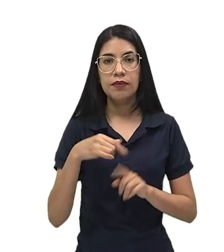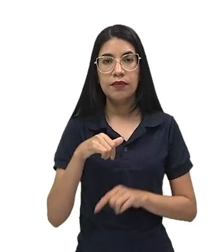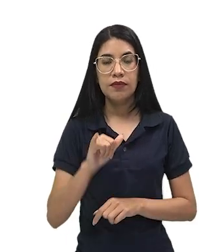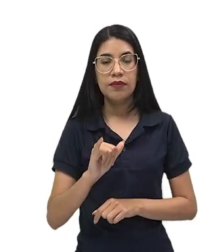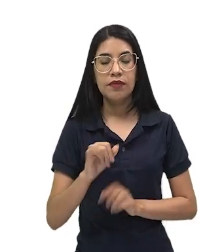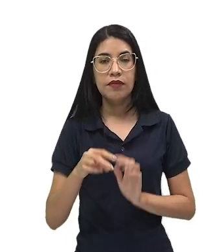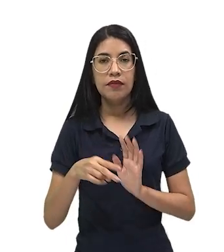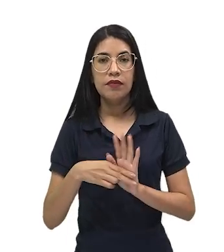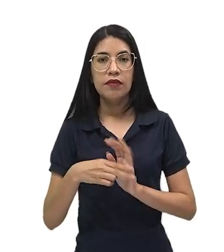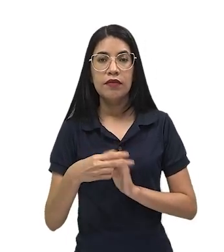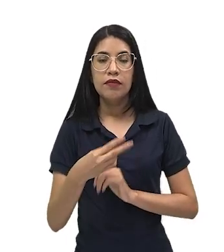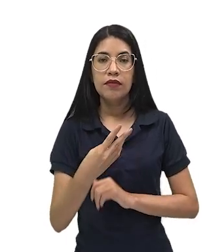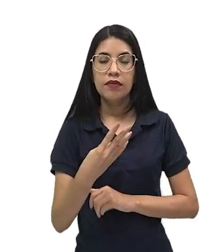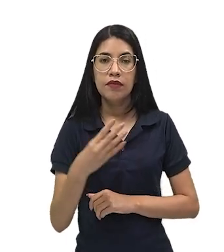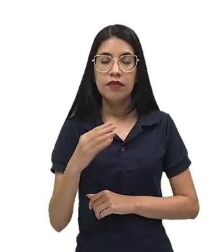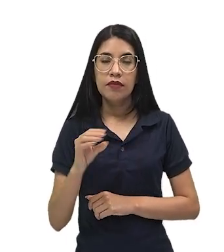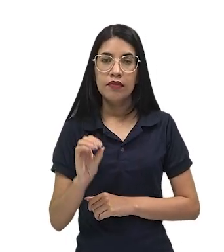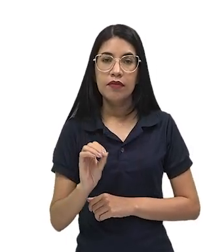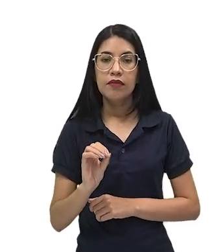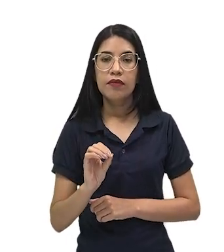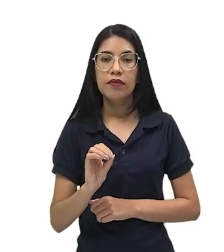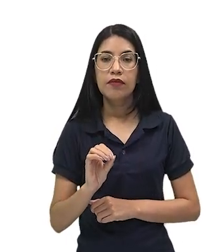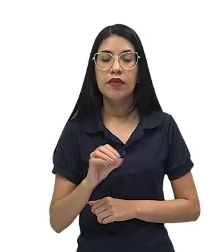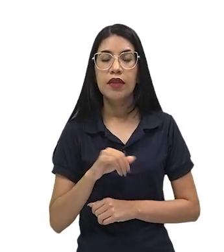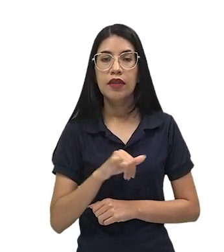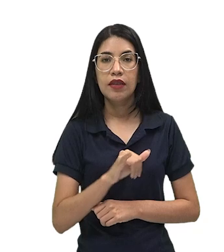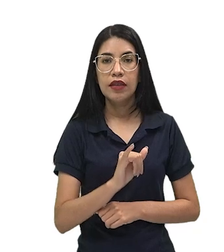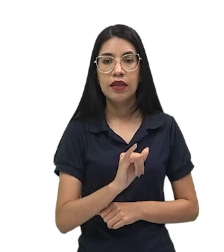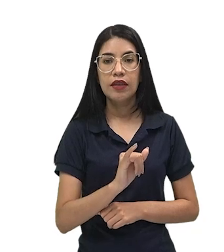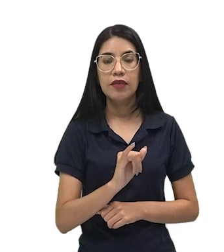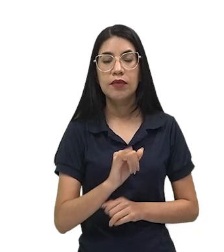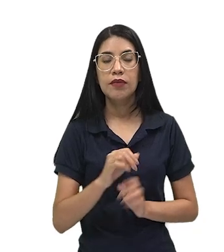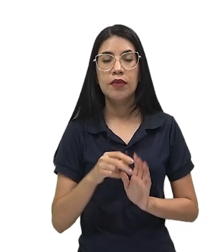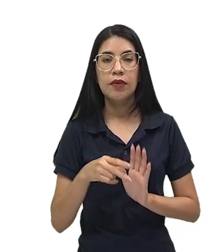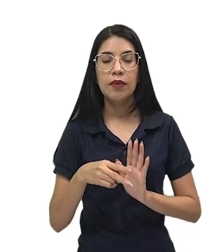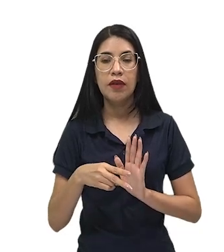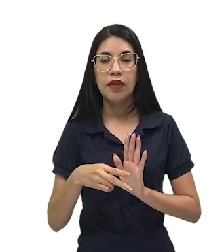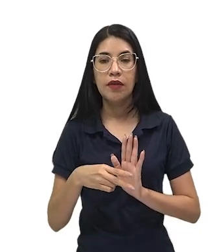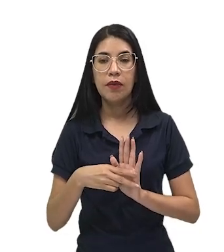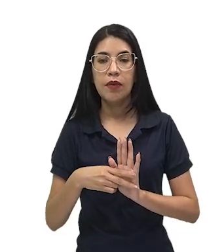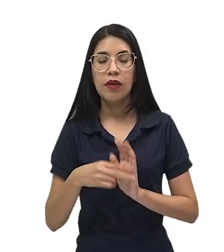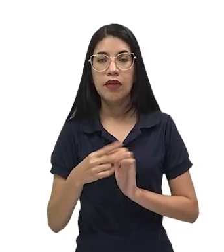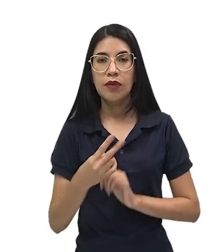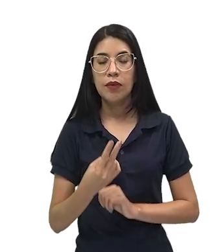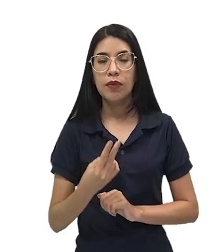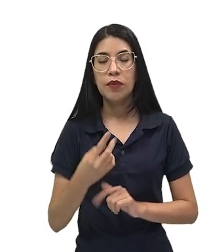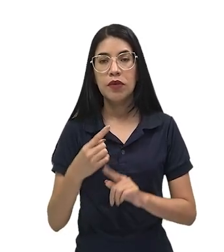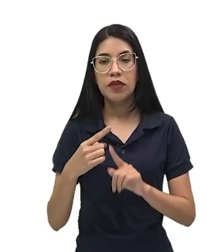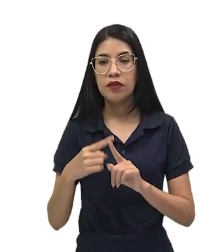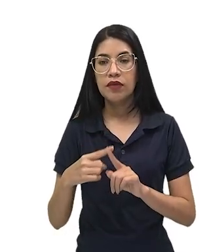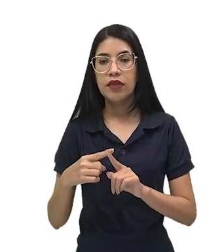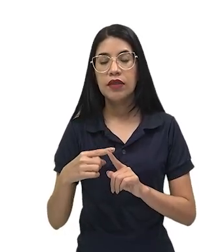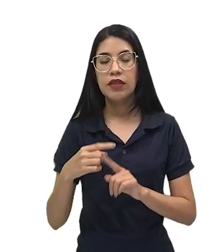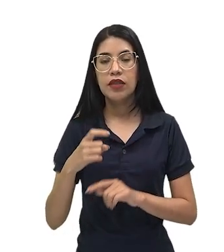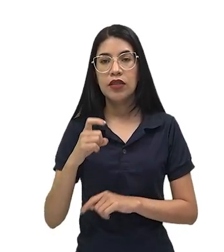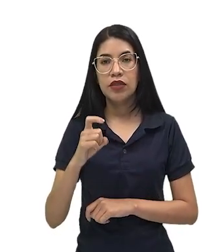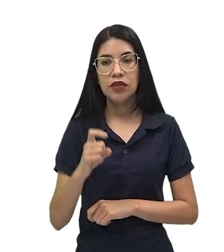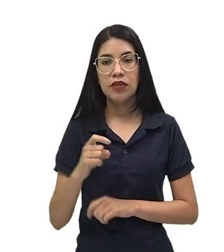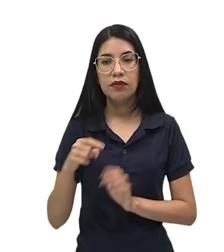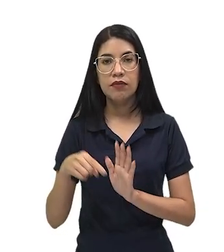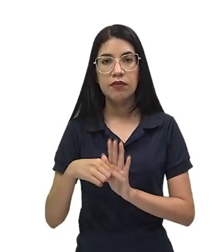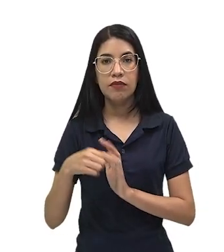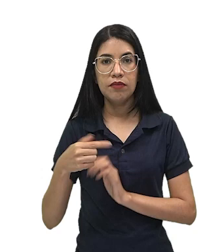é igual a 40. Y, que é o número de meninos, o dobro, quando 7